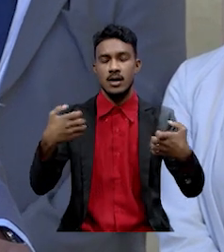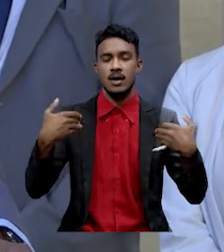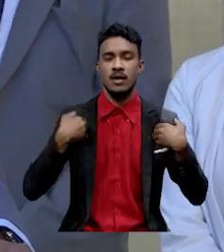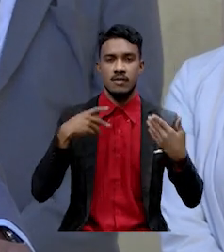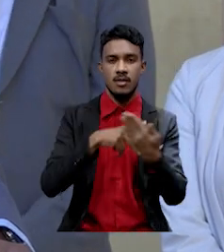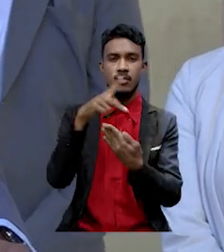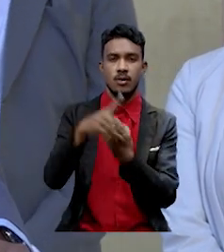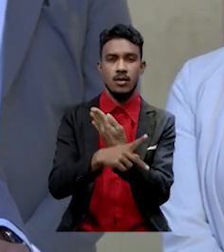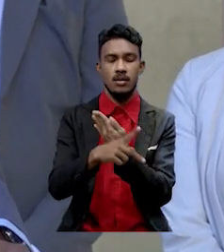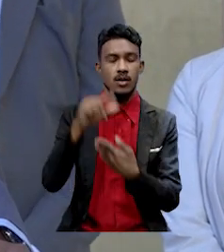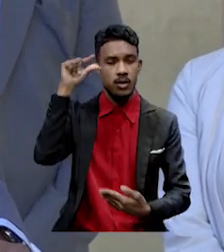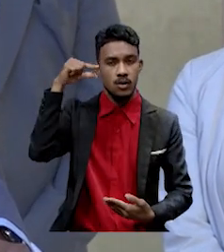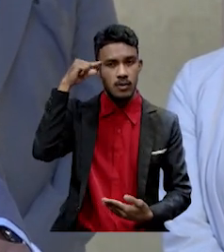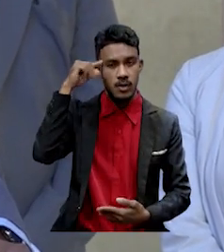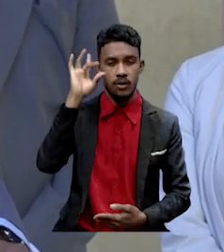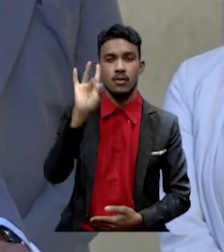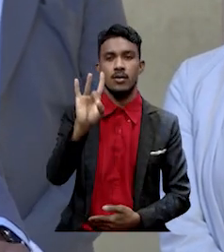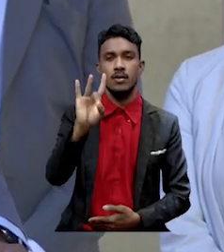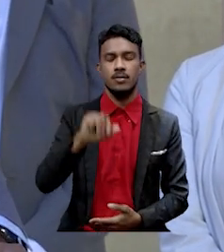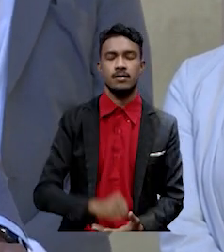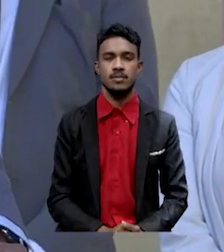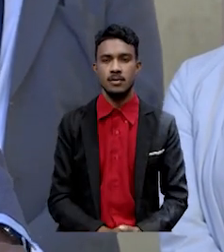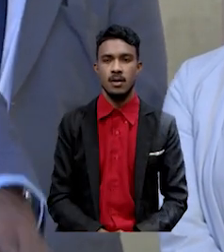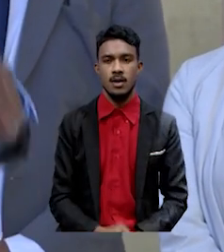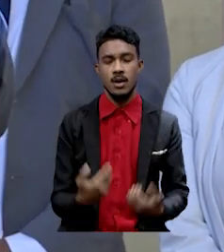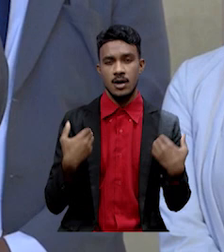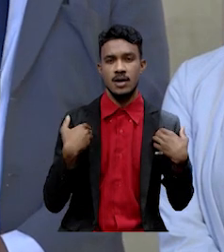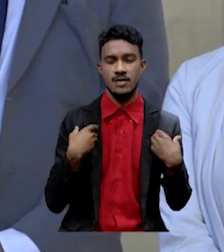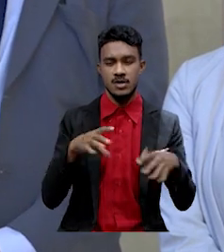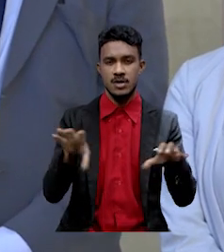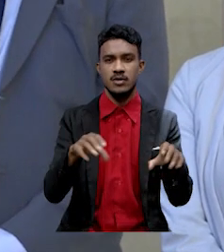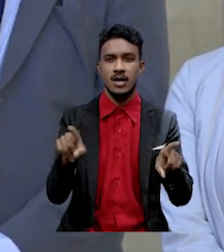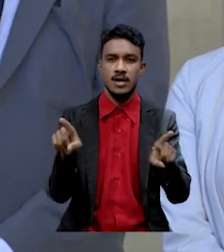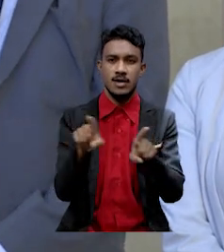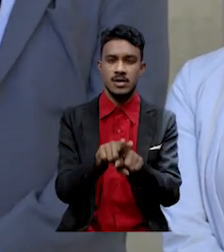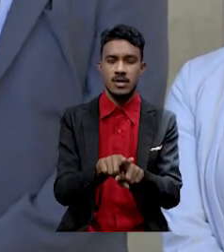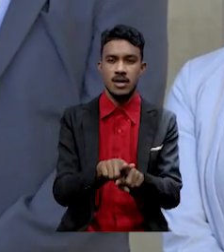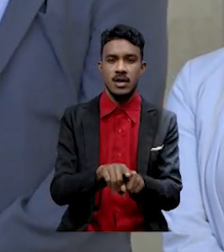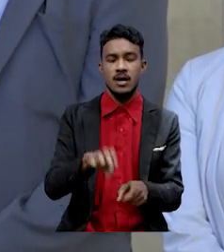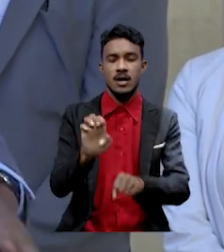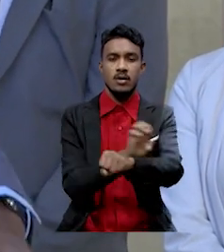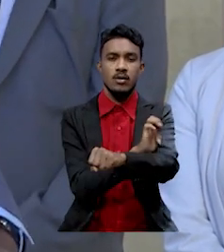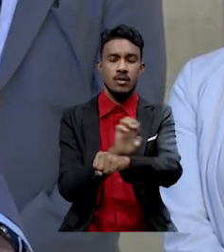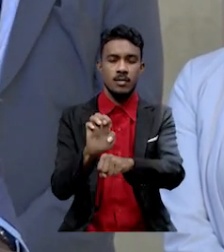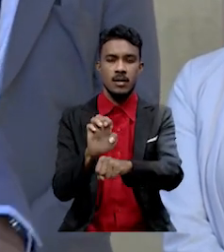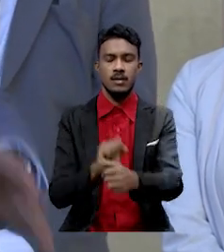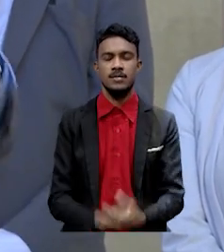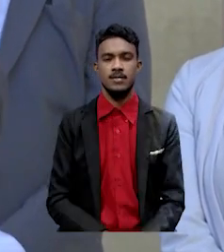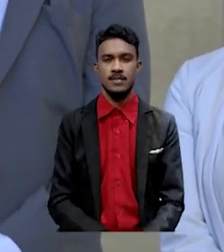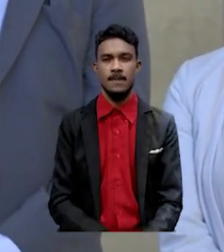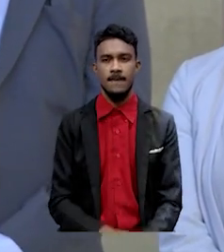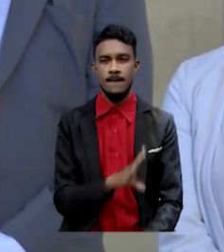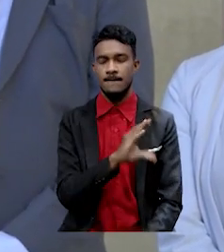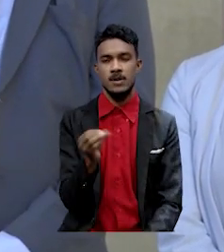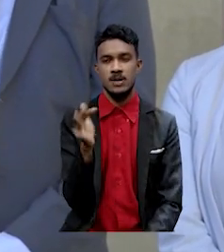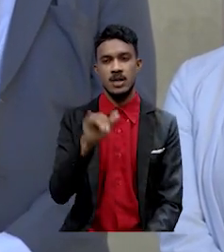programas oitavo governo nian. Então iha setor sira nessa infraestrutura, setor economia, no setor